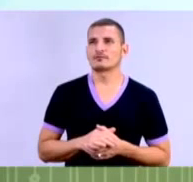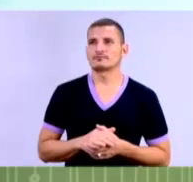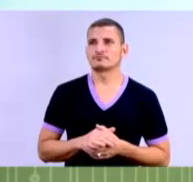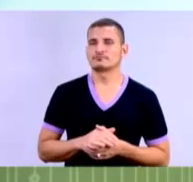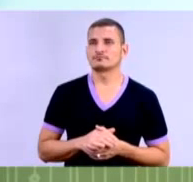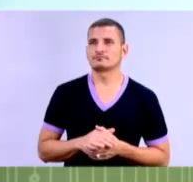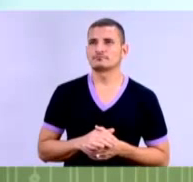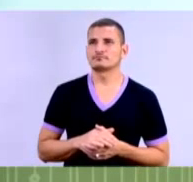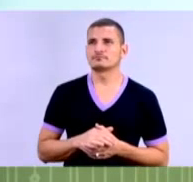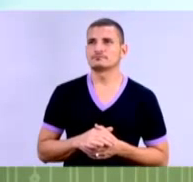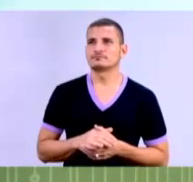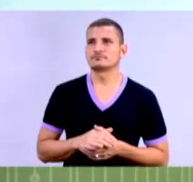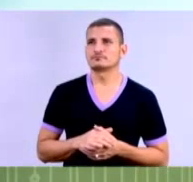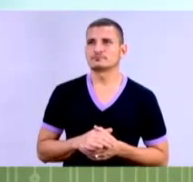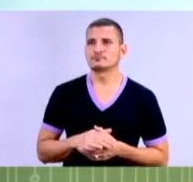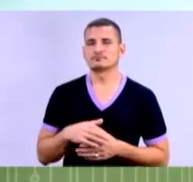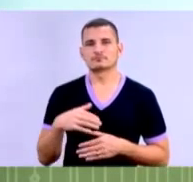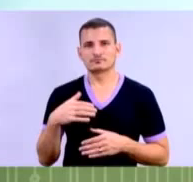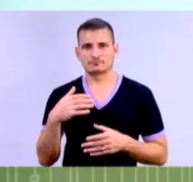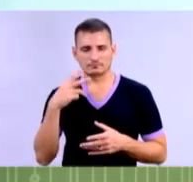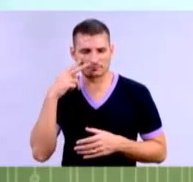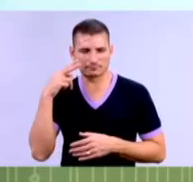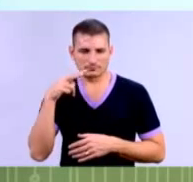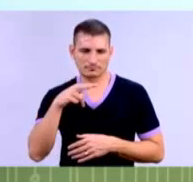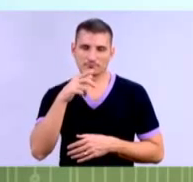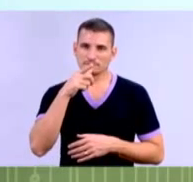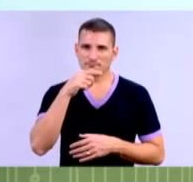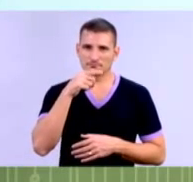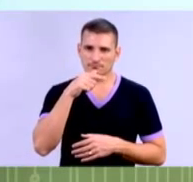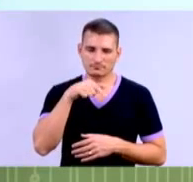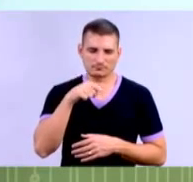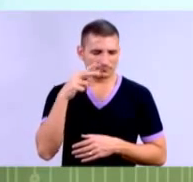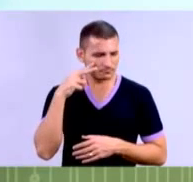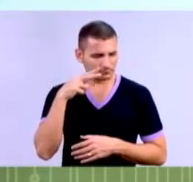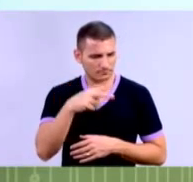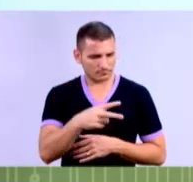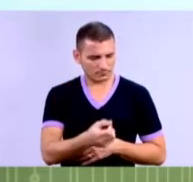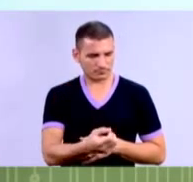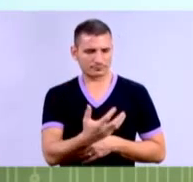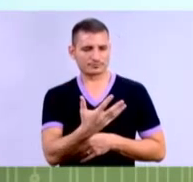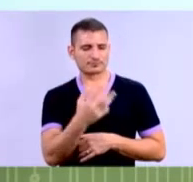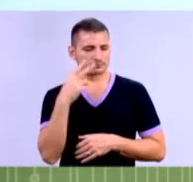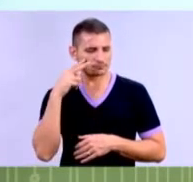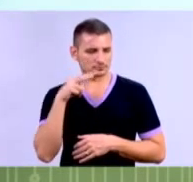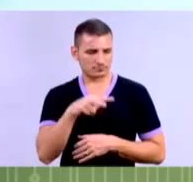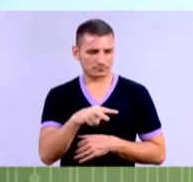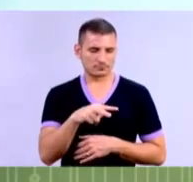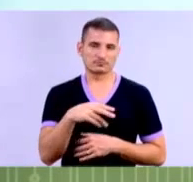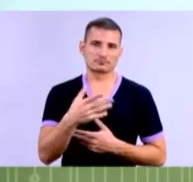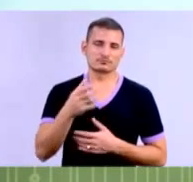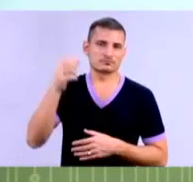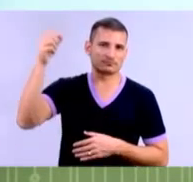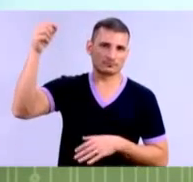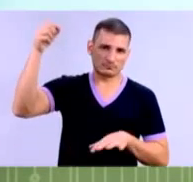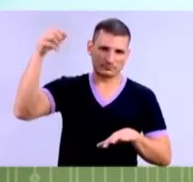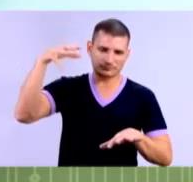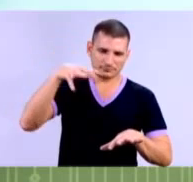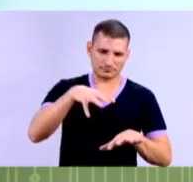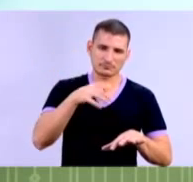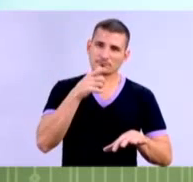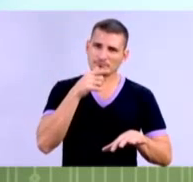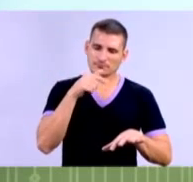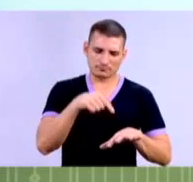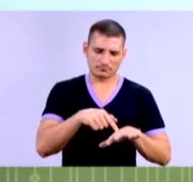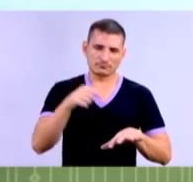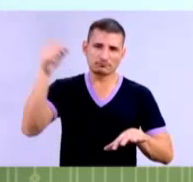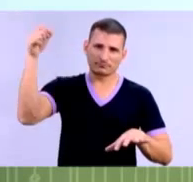gente olha para essa água, né, e aí quando a gente vê o reflexo, é o quê? Quando a luz bate na água, ela